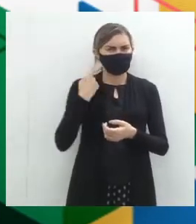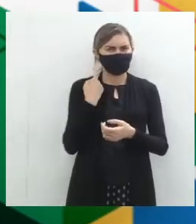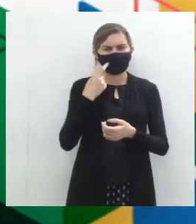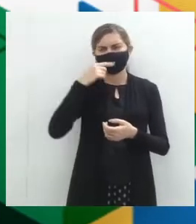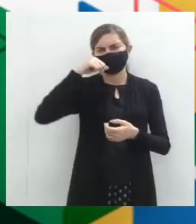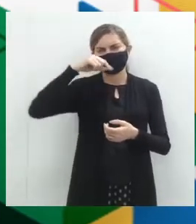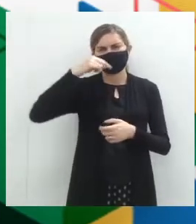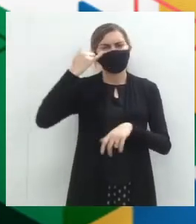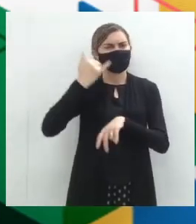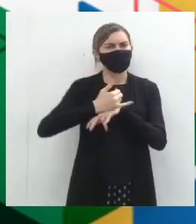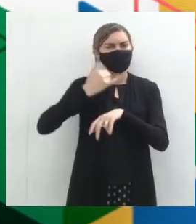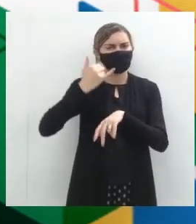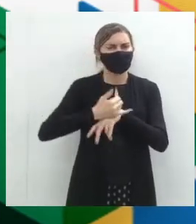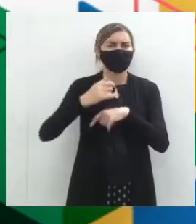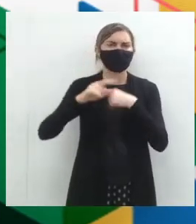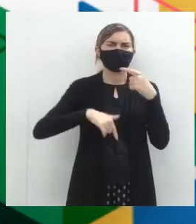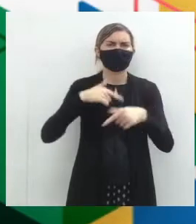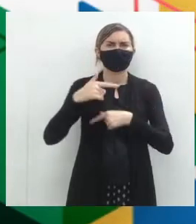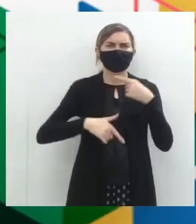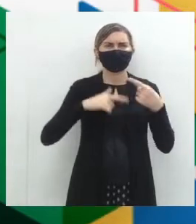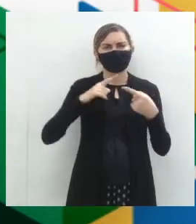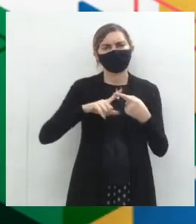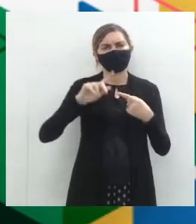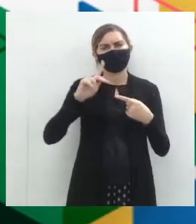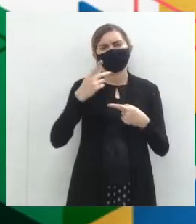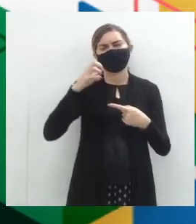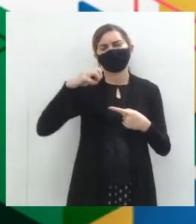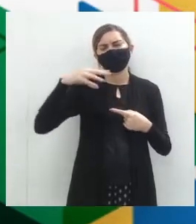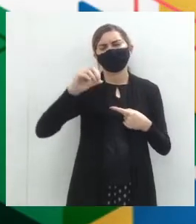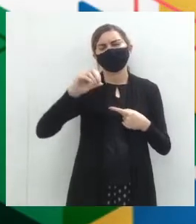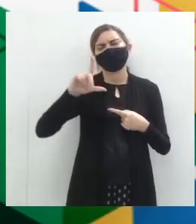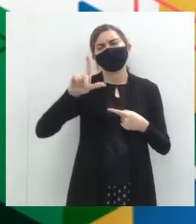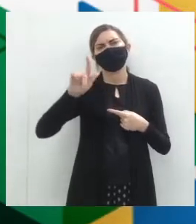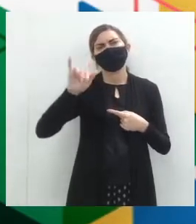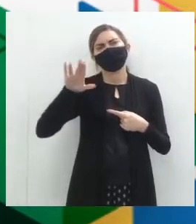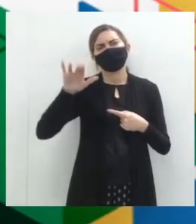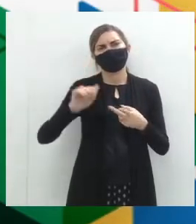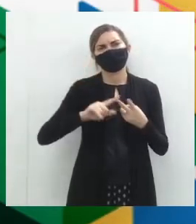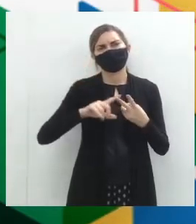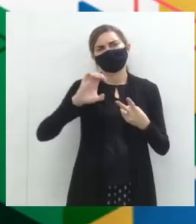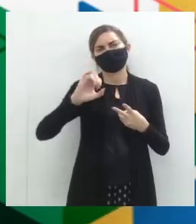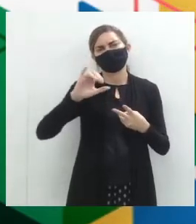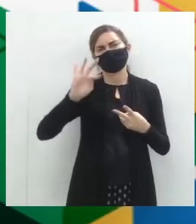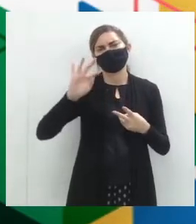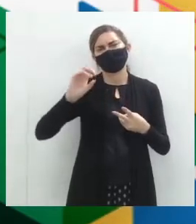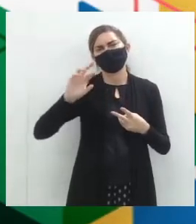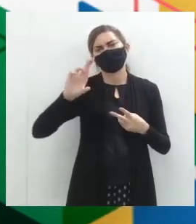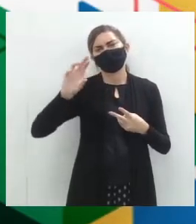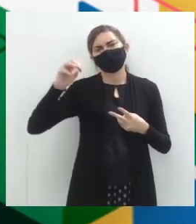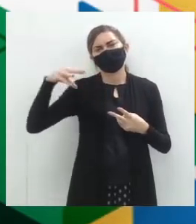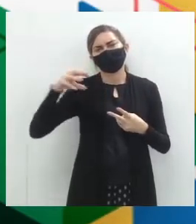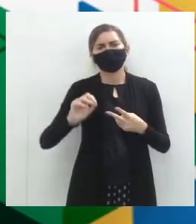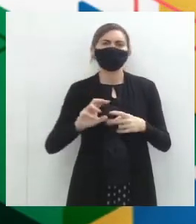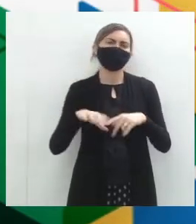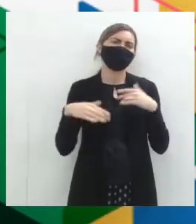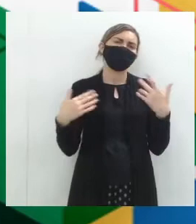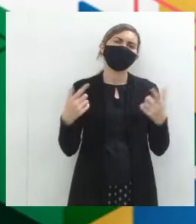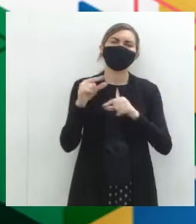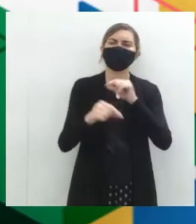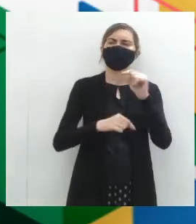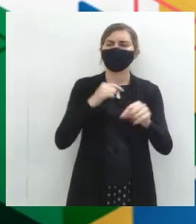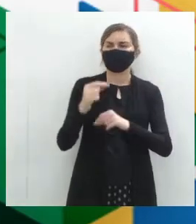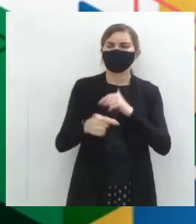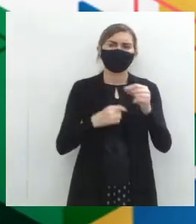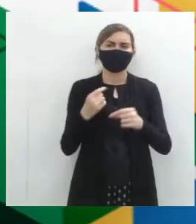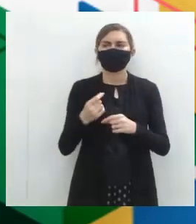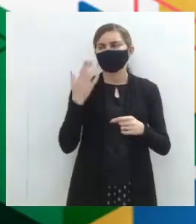o sal ferro ele trabalha tanto na formação da hemoglobina como na formação do citocromo. Mas veja, Andrei, o que é hemoglobina?